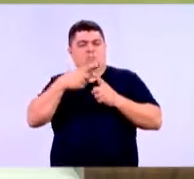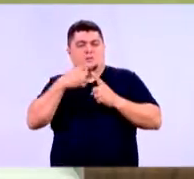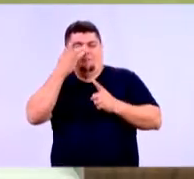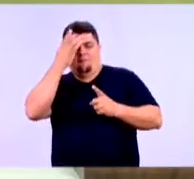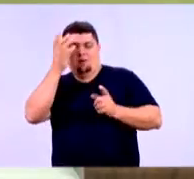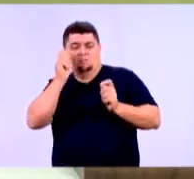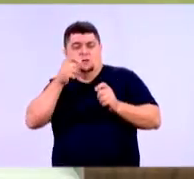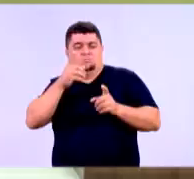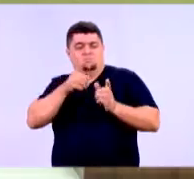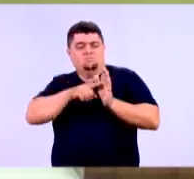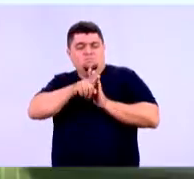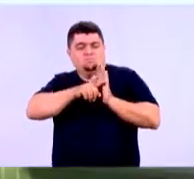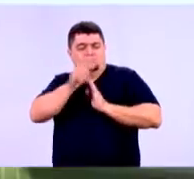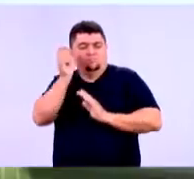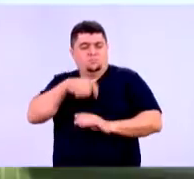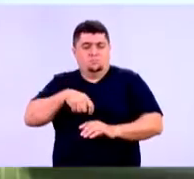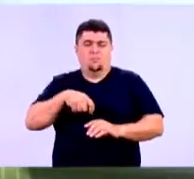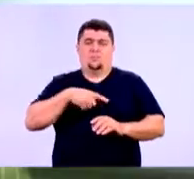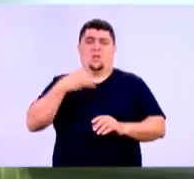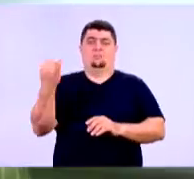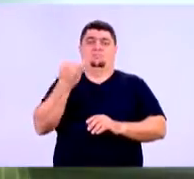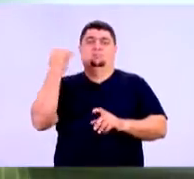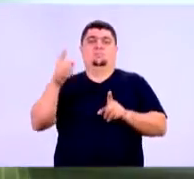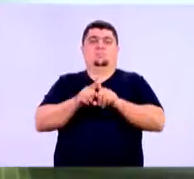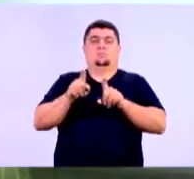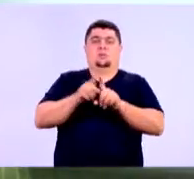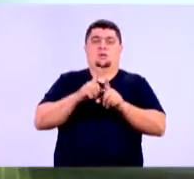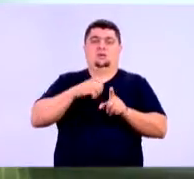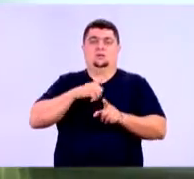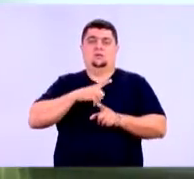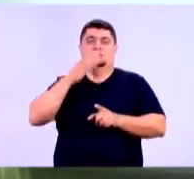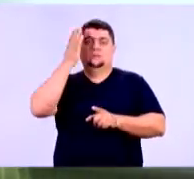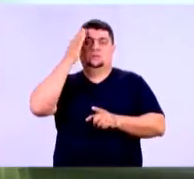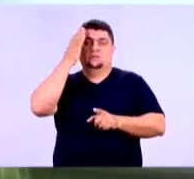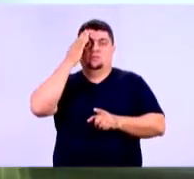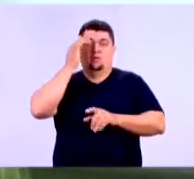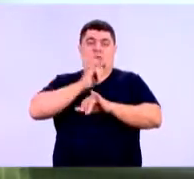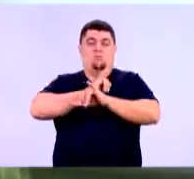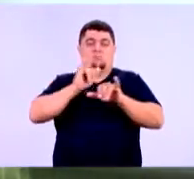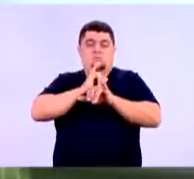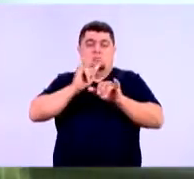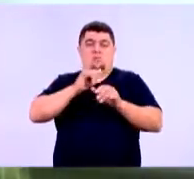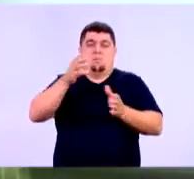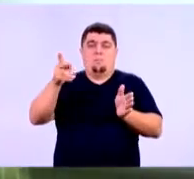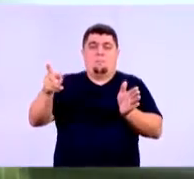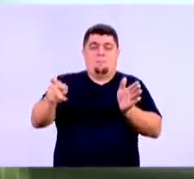análise de risco, né? É importante também ter boas informações internas da